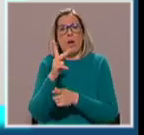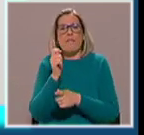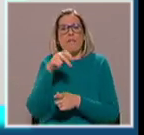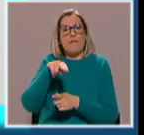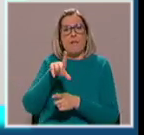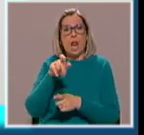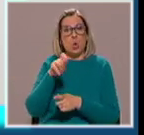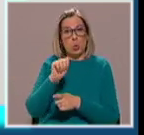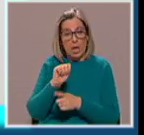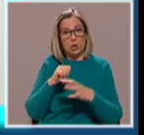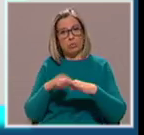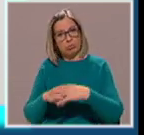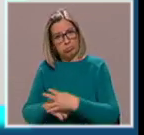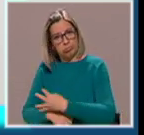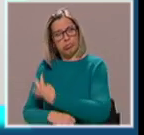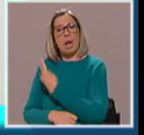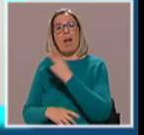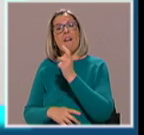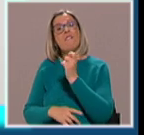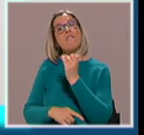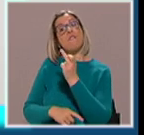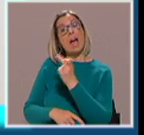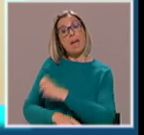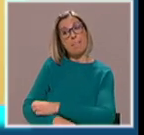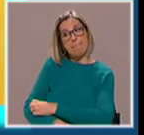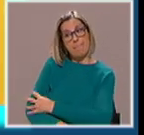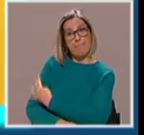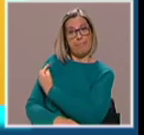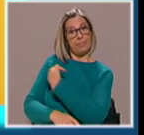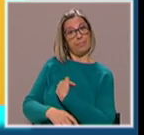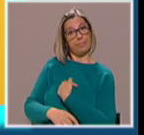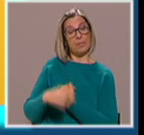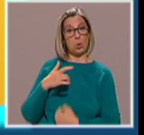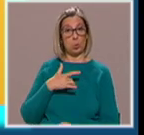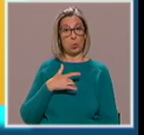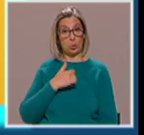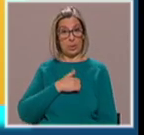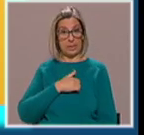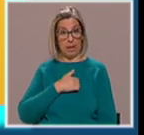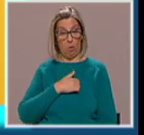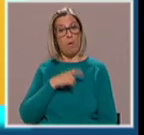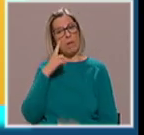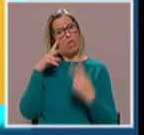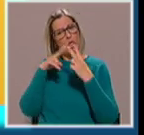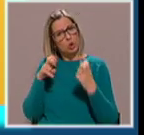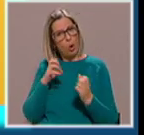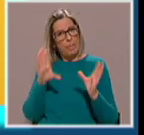reúnem em veias que levam o sangue de volta ao coração. Descobre mais sobre as